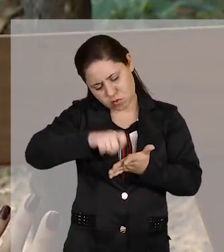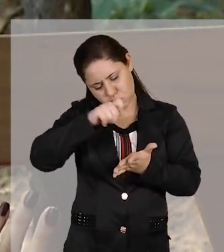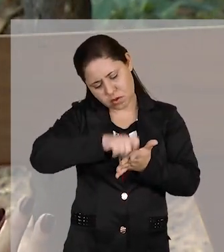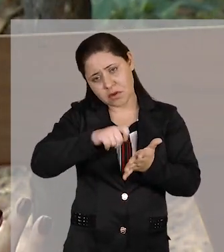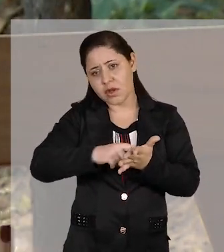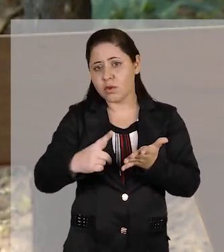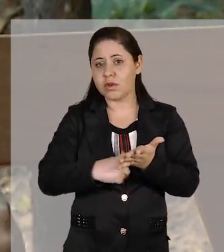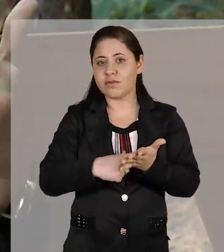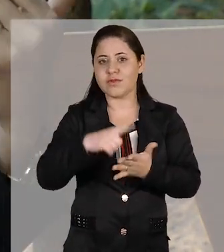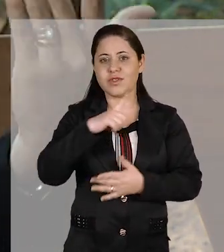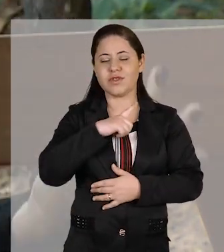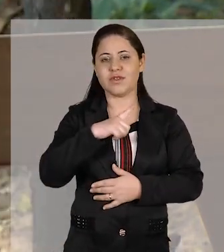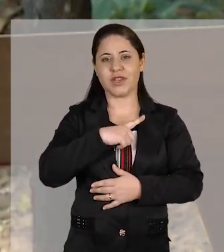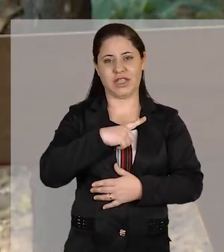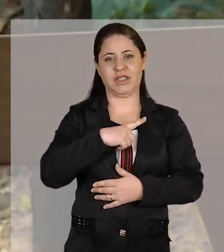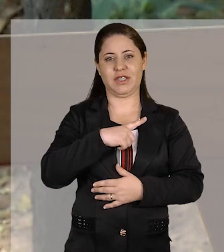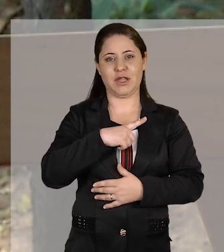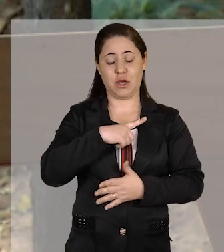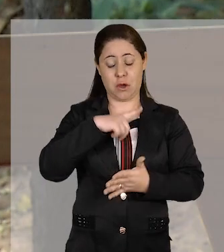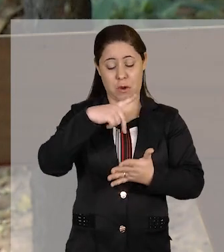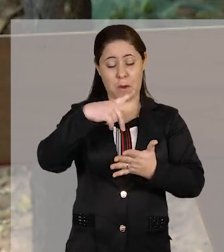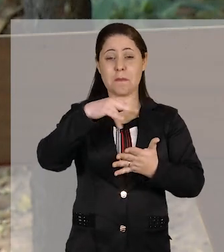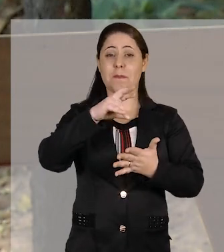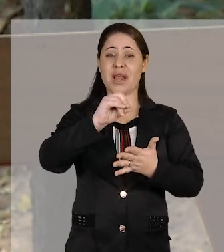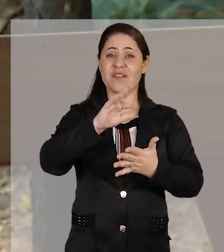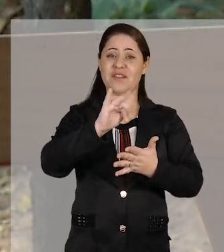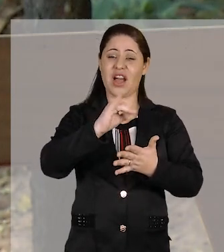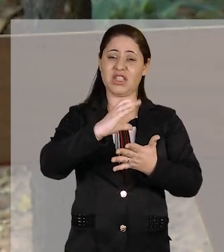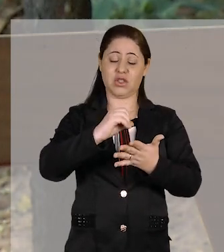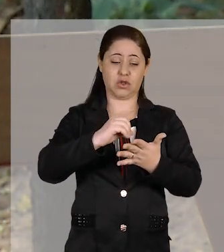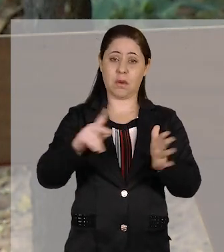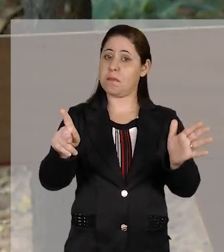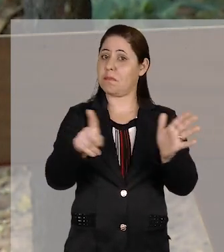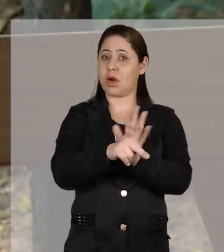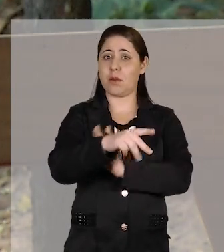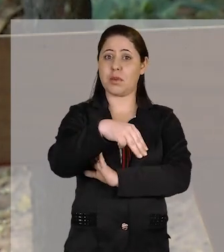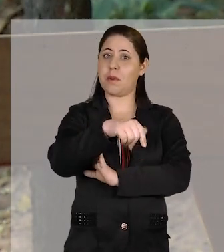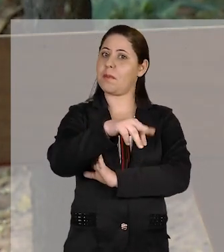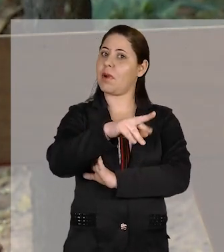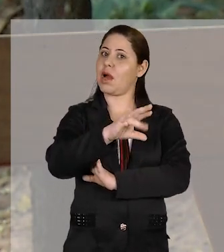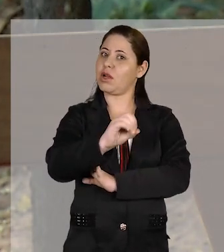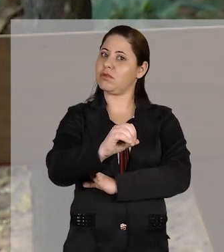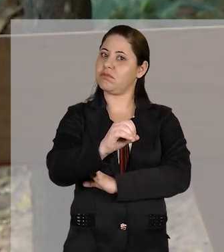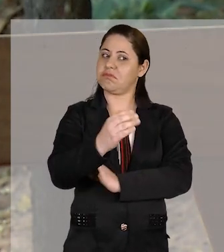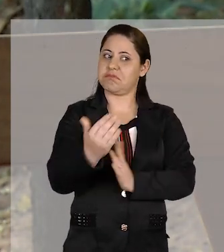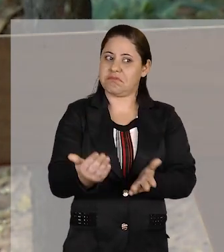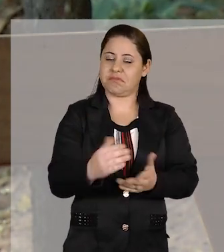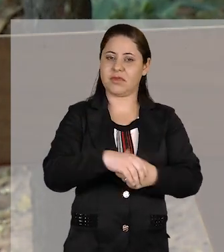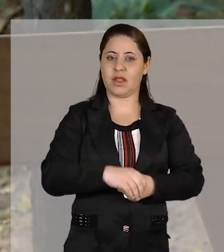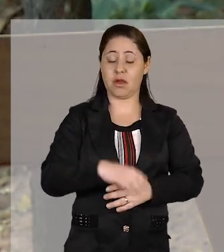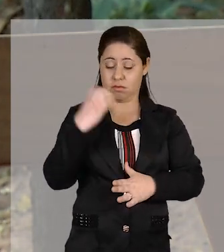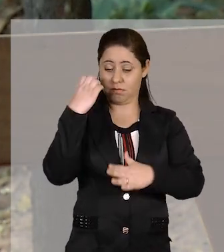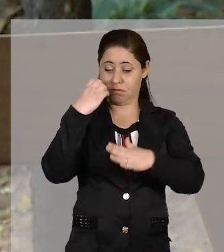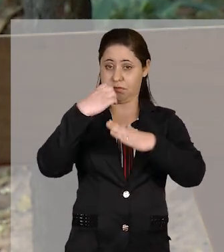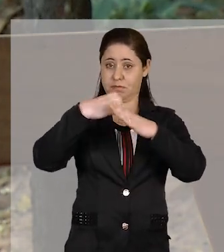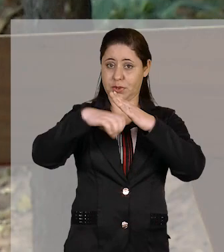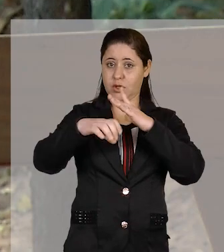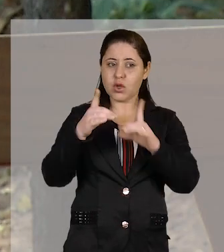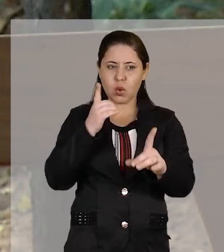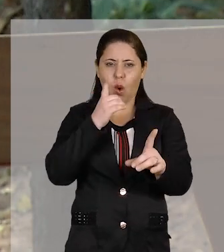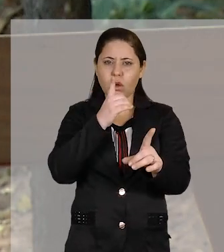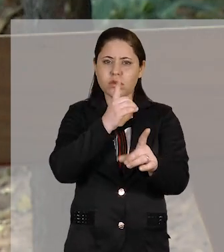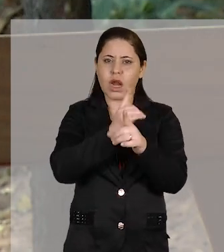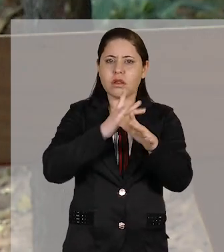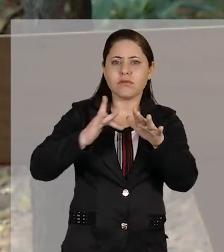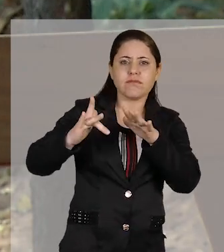estou escrevendo tivesse um prefácio desse. Aí eu enviei um e-mail para o Mário Volpi, encontrei